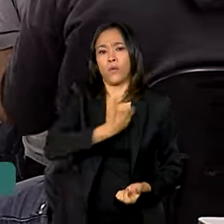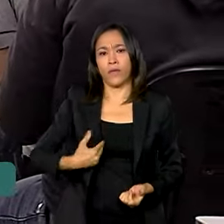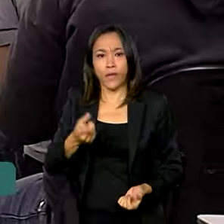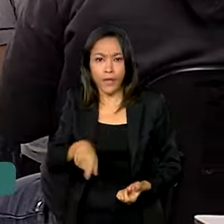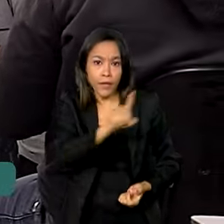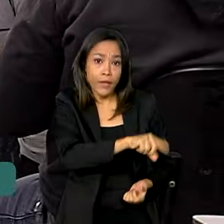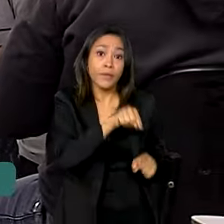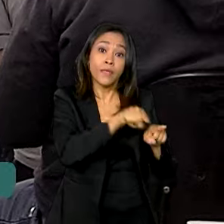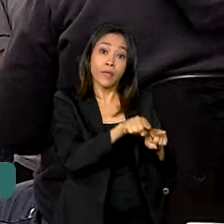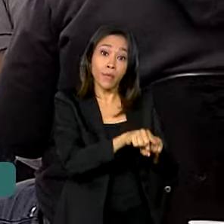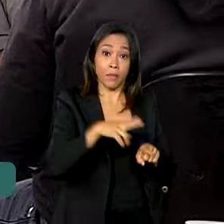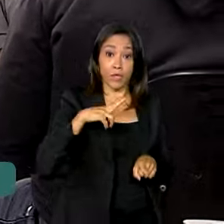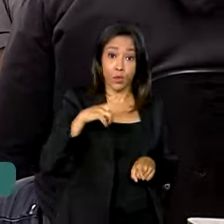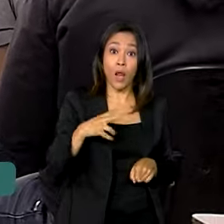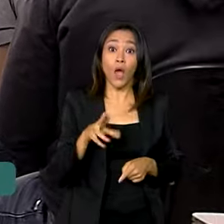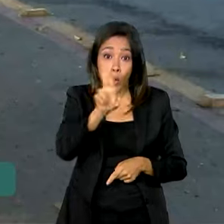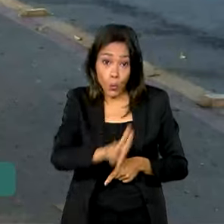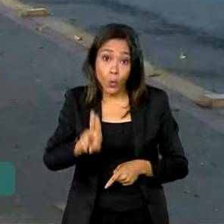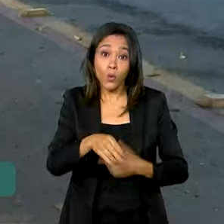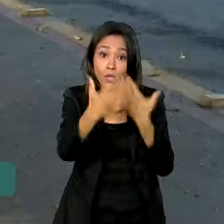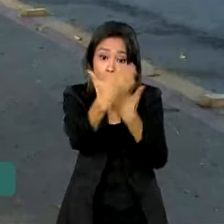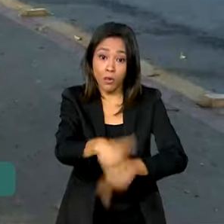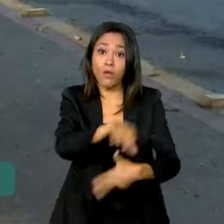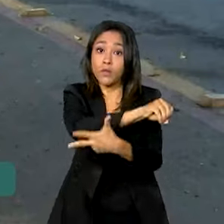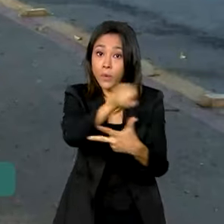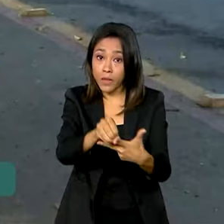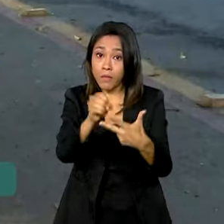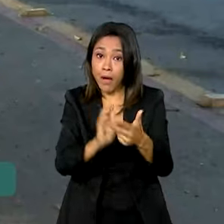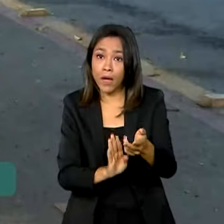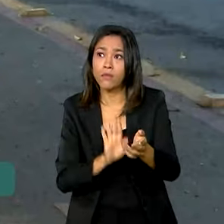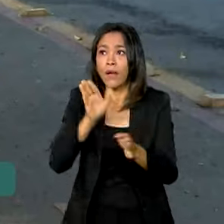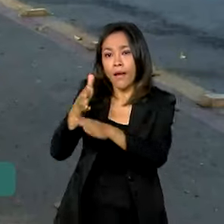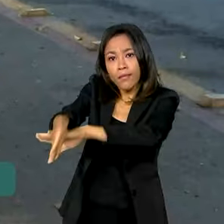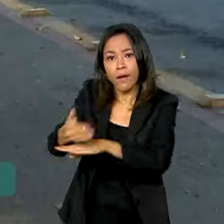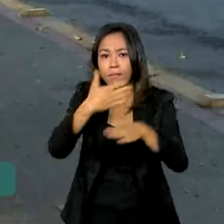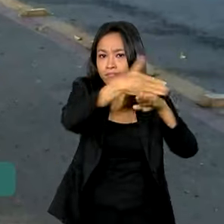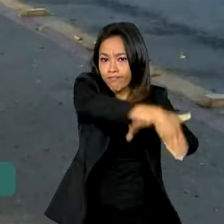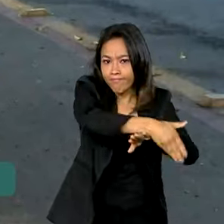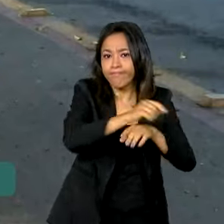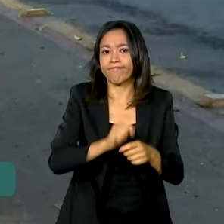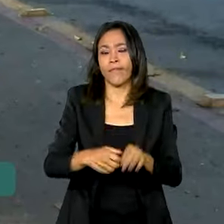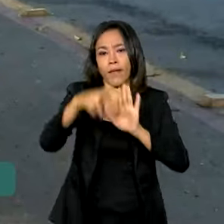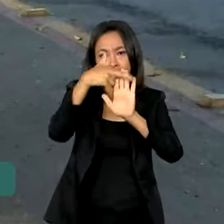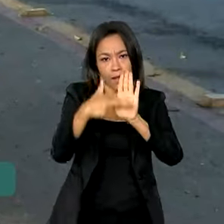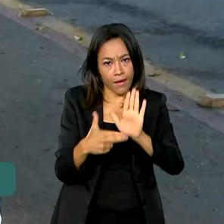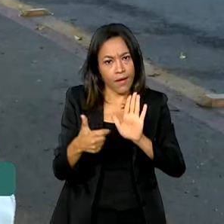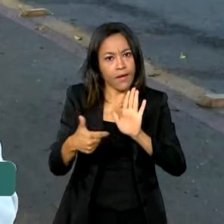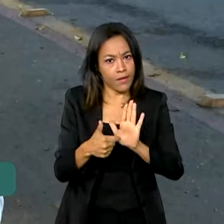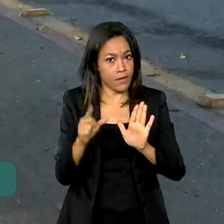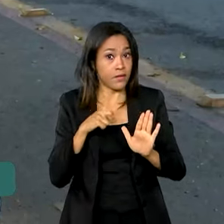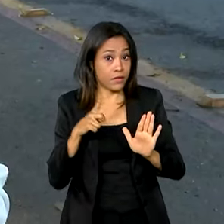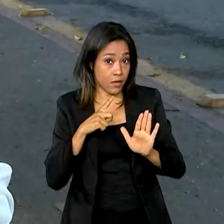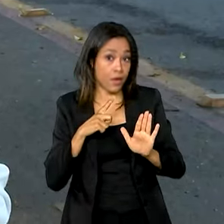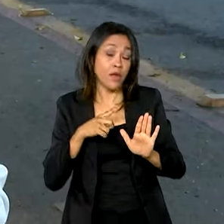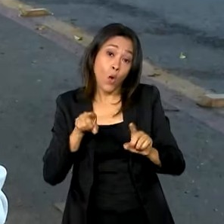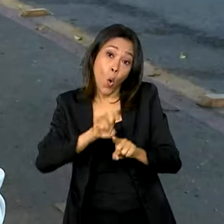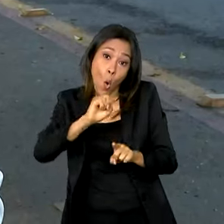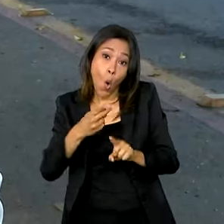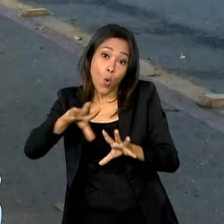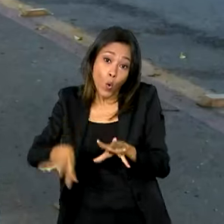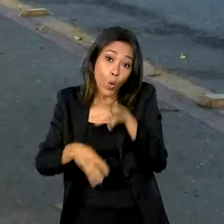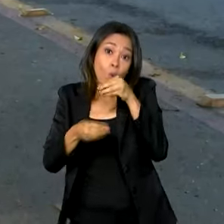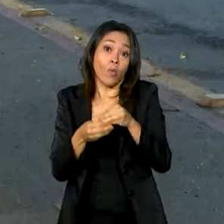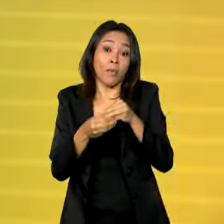utilizam o Enem para selecionar estudantes. Os resultados são utilizados como critério único ou complementar dos